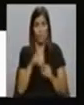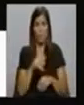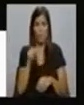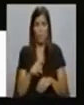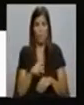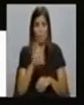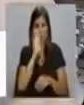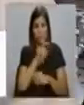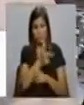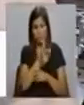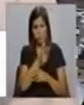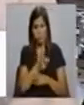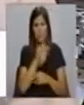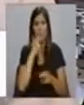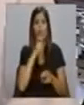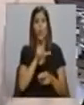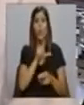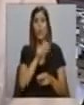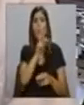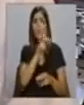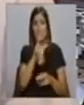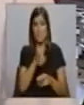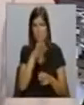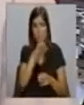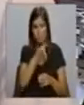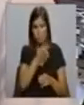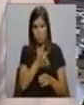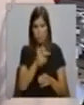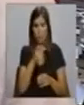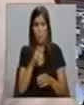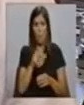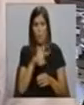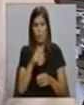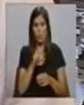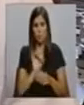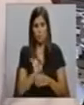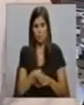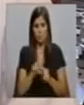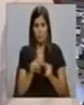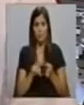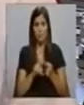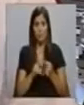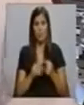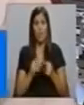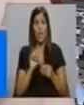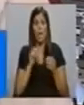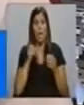um laser altamente energético e pulsado, focado numa amostra. Há uma vaporização da amostra e depois, com a luz